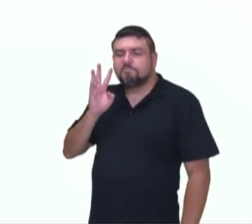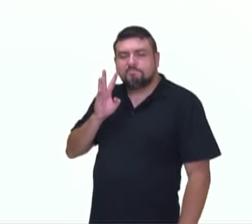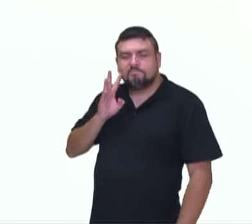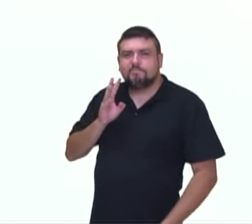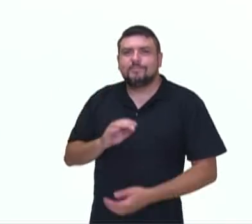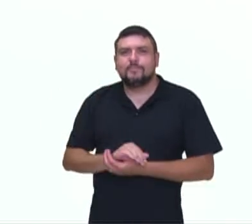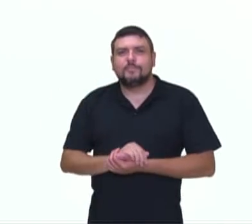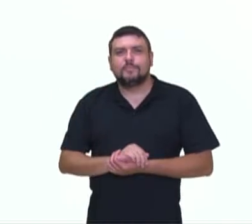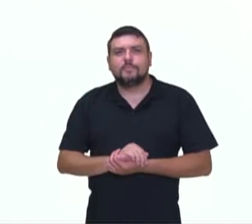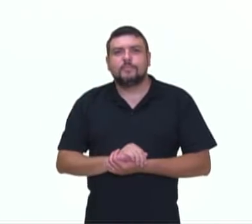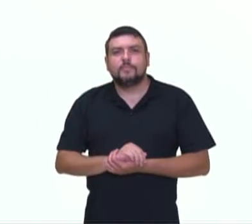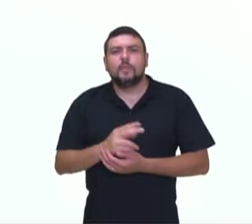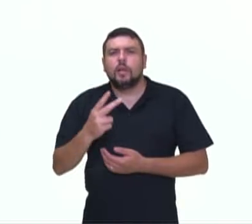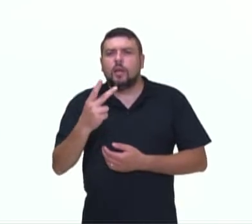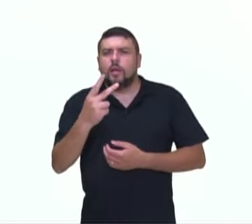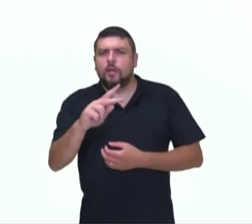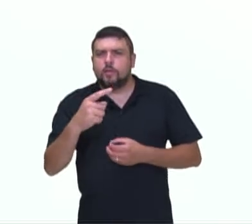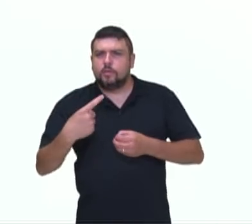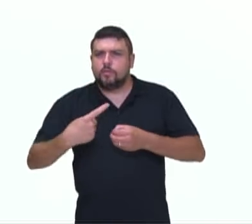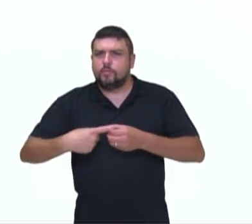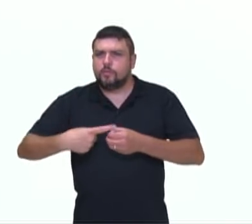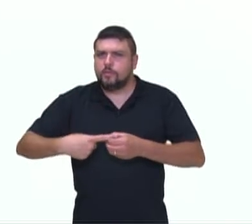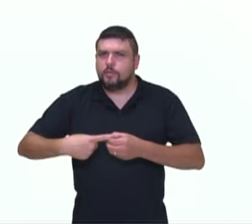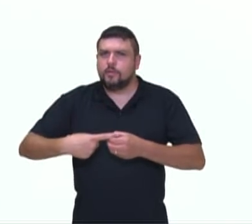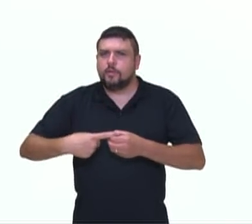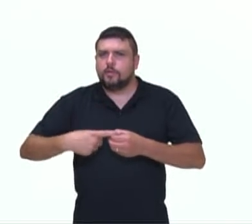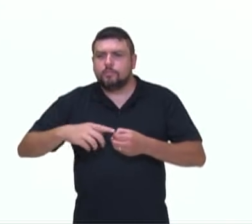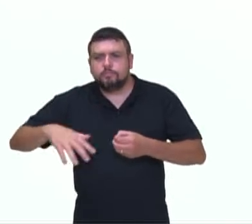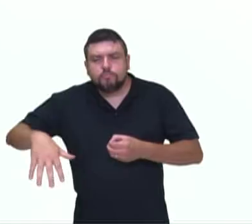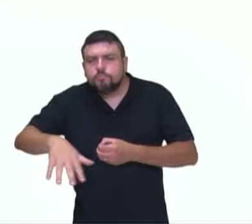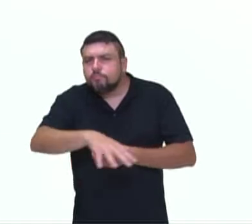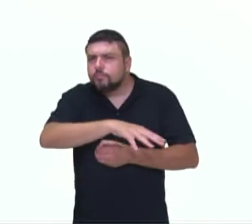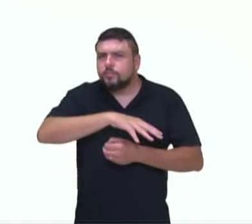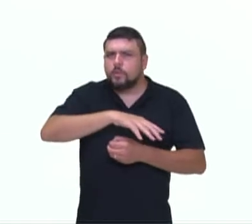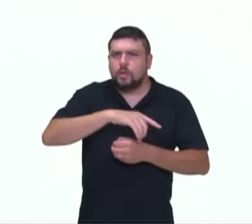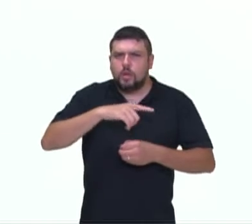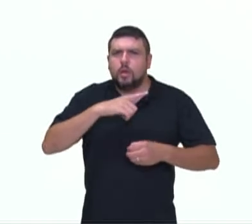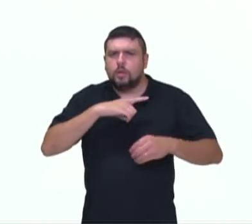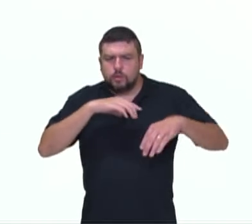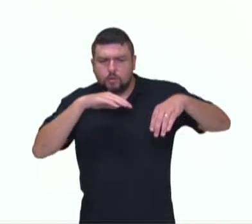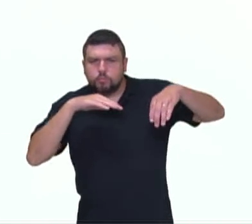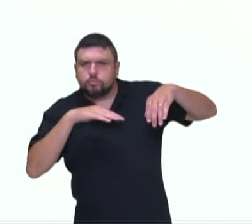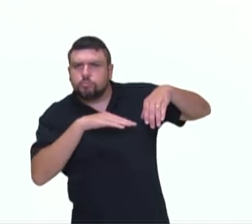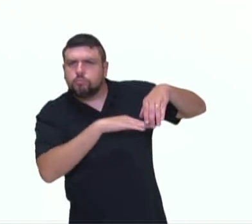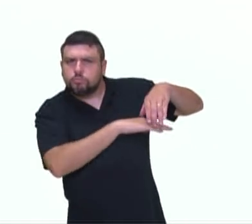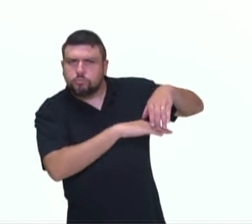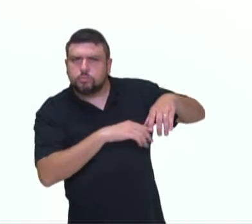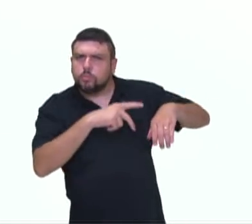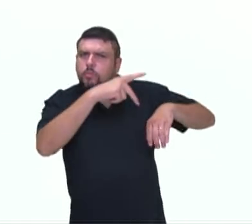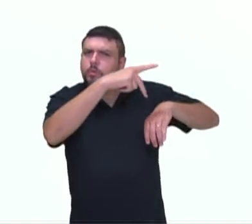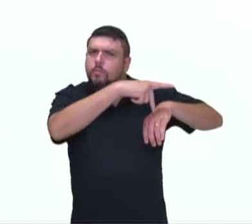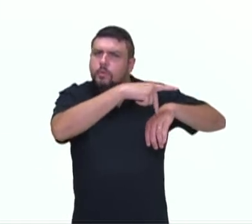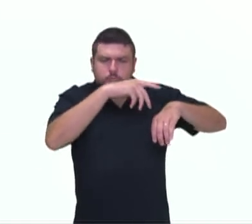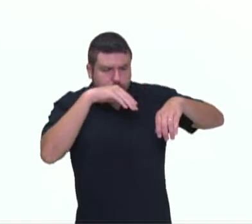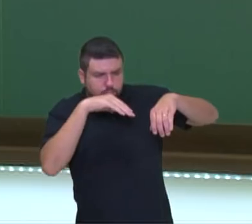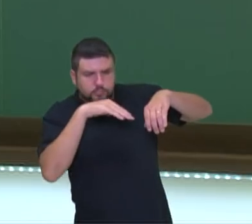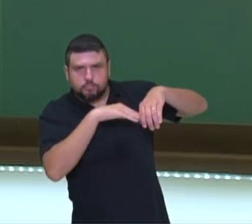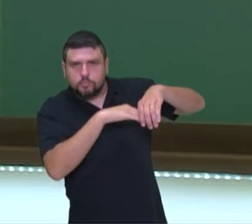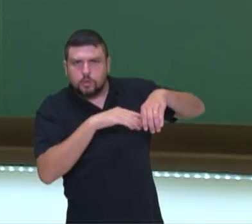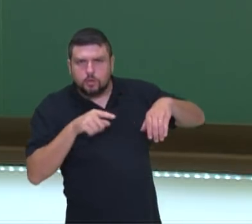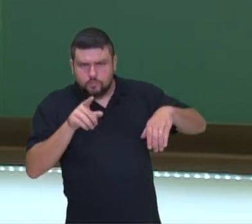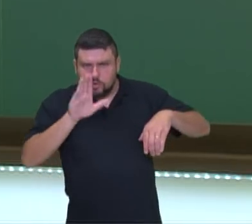Na sua região, na sua cidade ou nas proximidades, existem cavernas? Você já visitou, já entrou em alguma